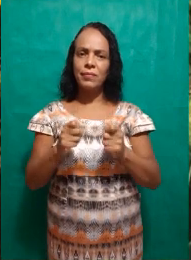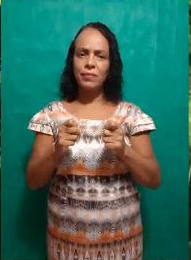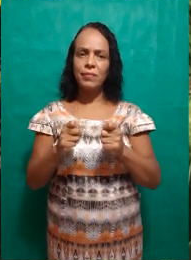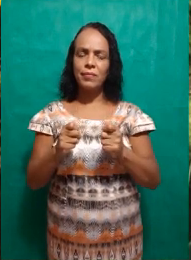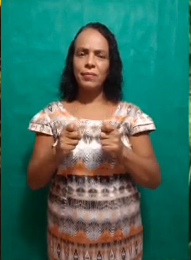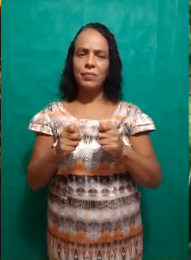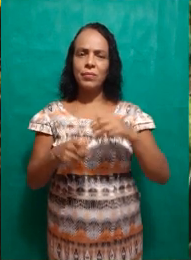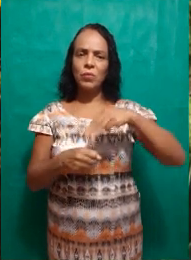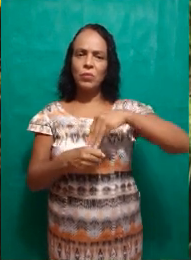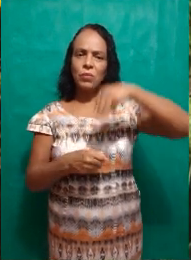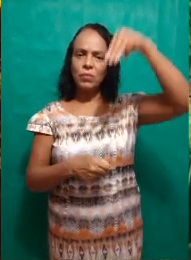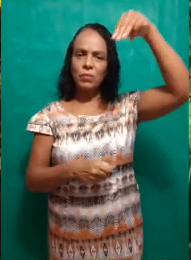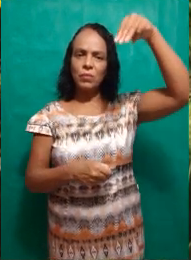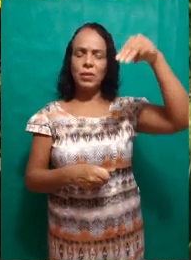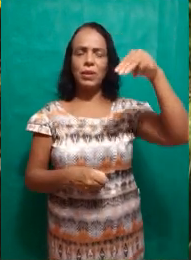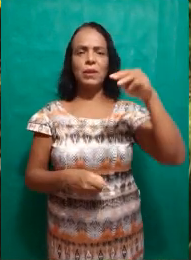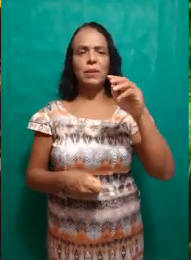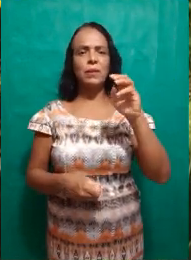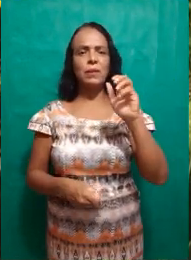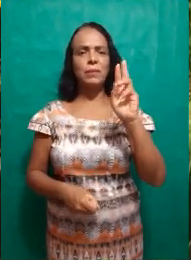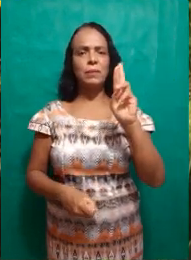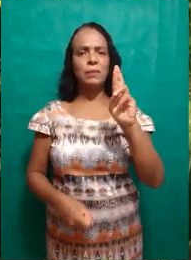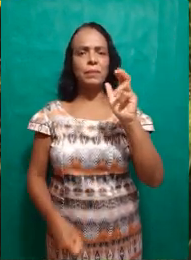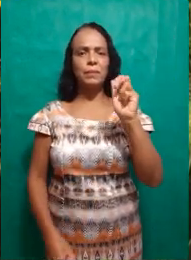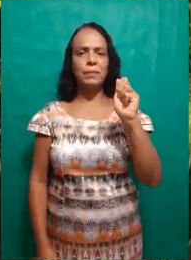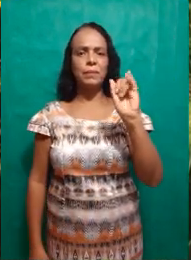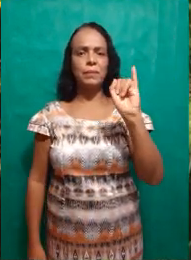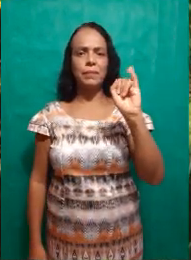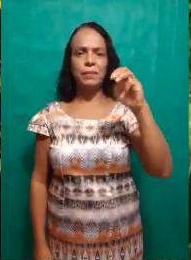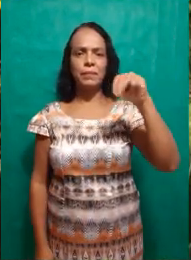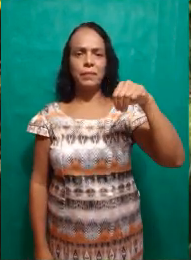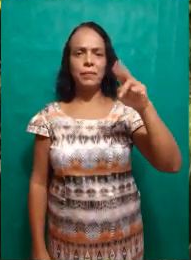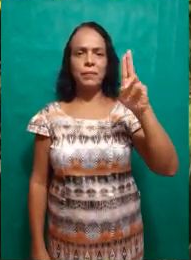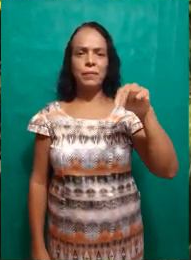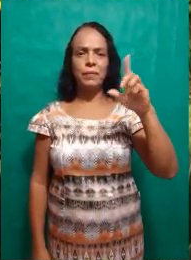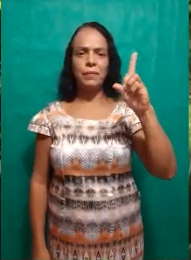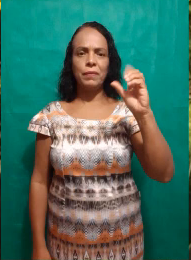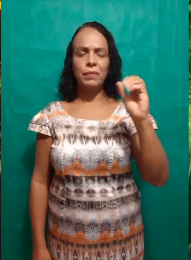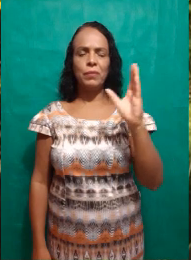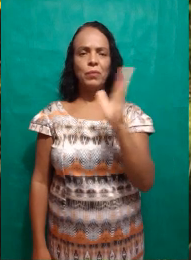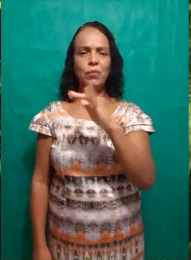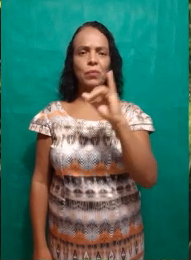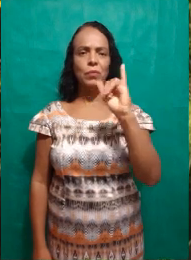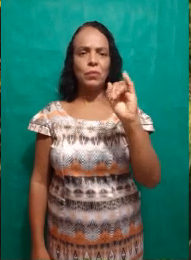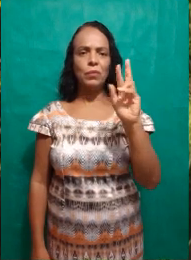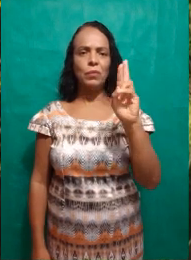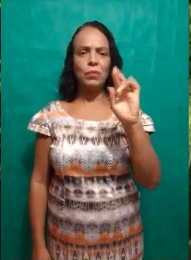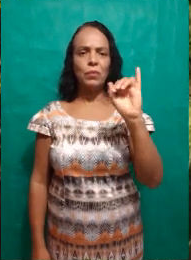mestre Raimundo Irineu Serra o primeiro líder